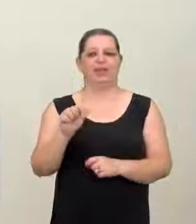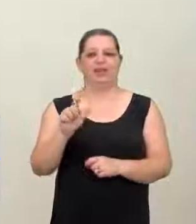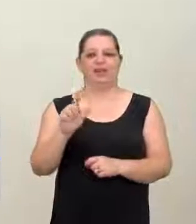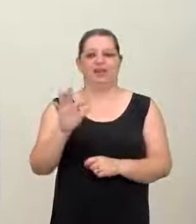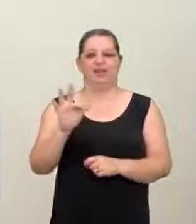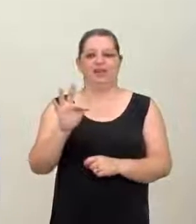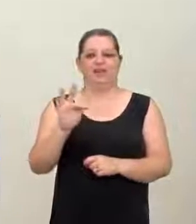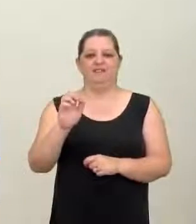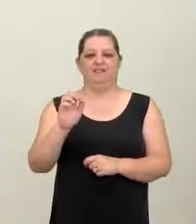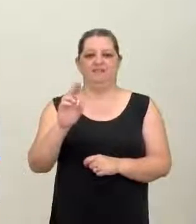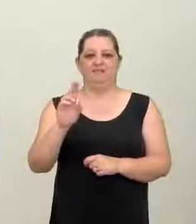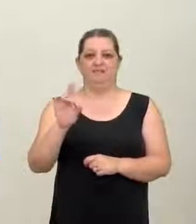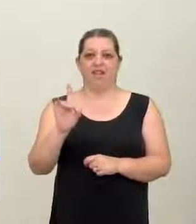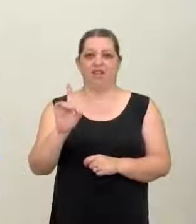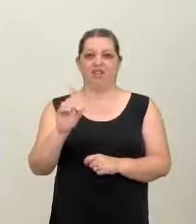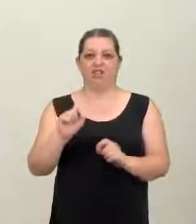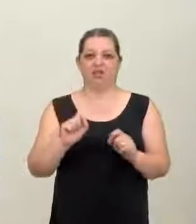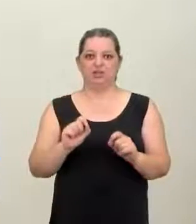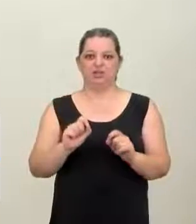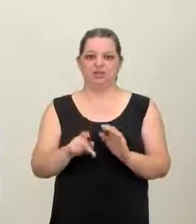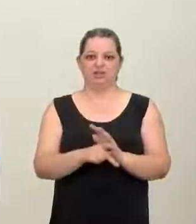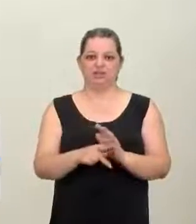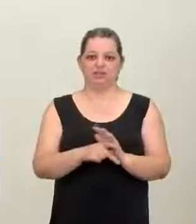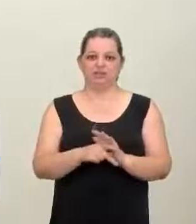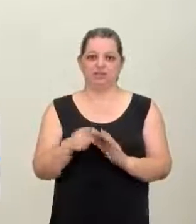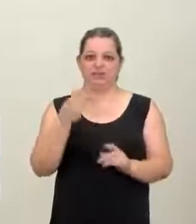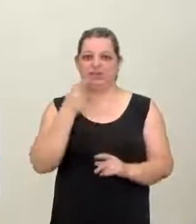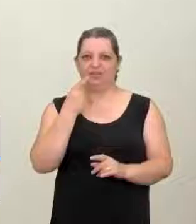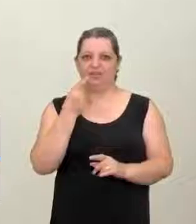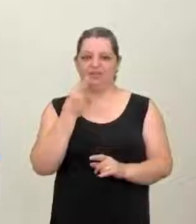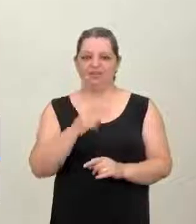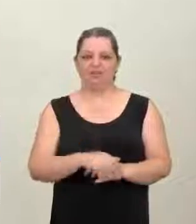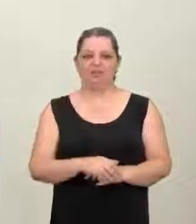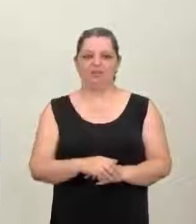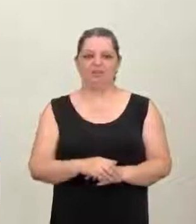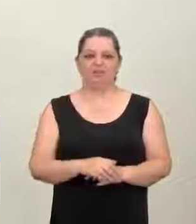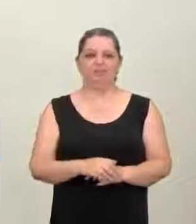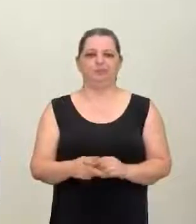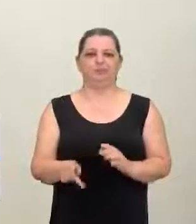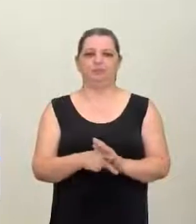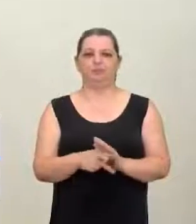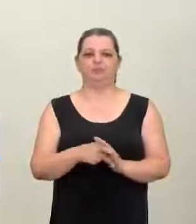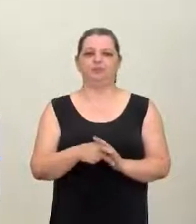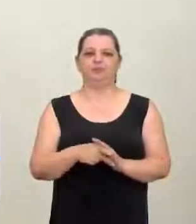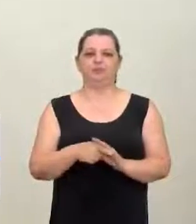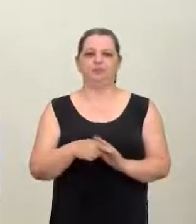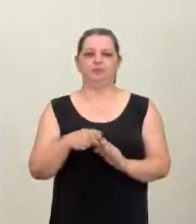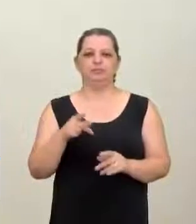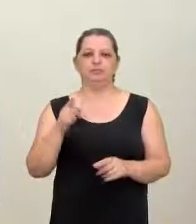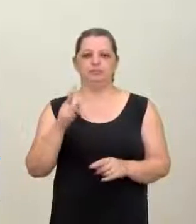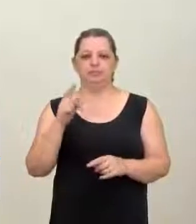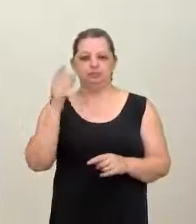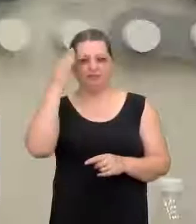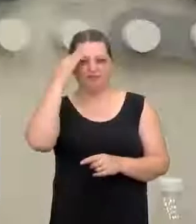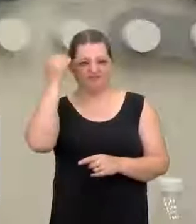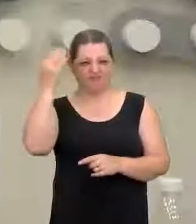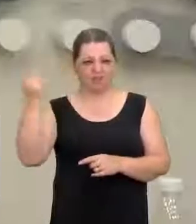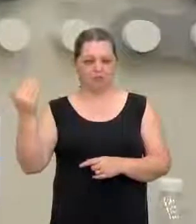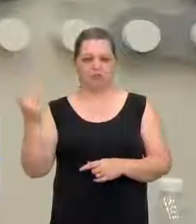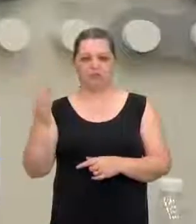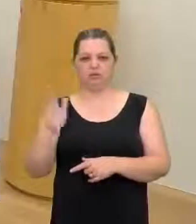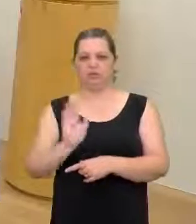aqui, ó. Tan, tan, tan, tan. Aquela cena, isso, aquela cena famosa. Diretor de